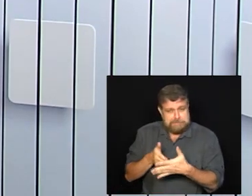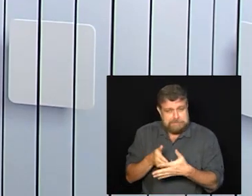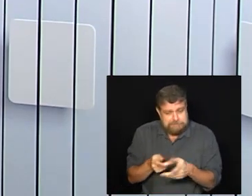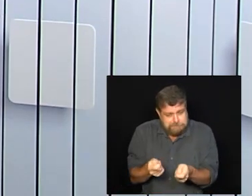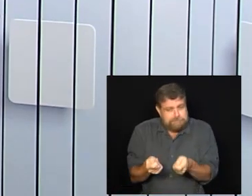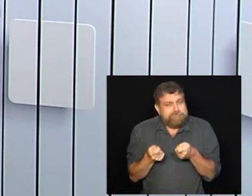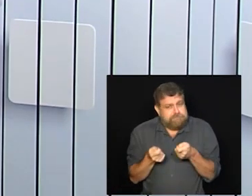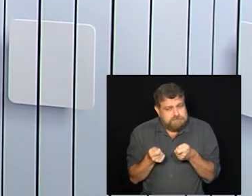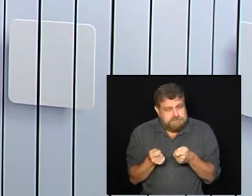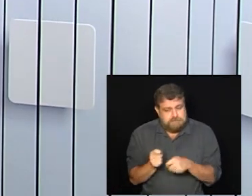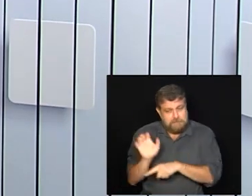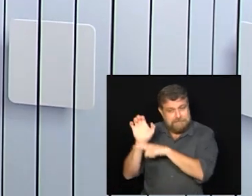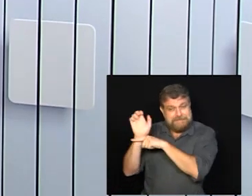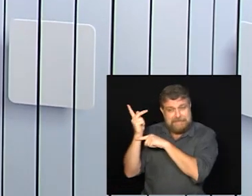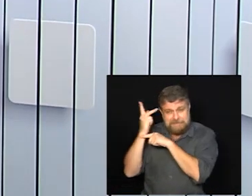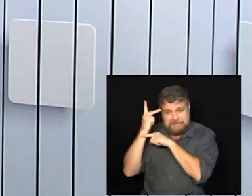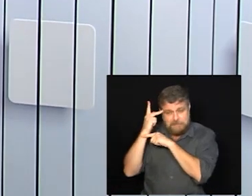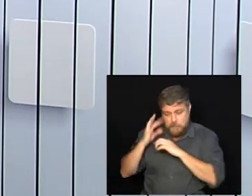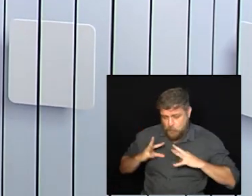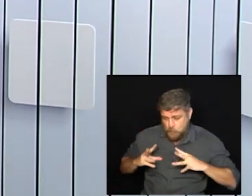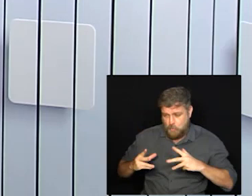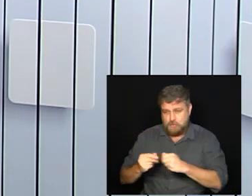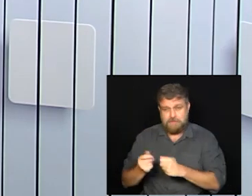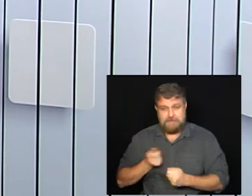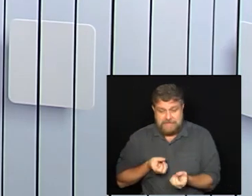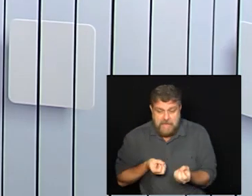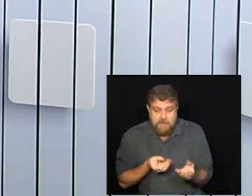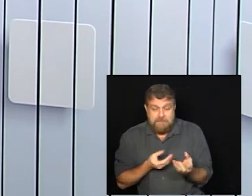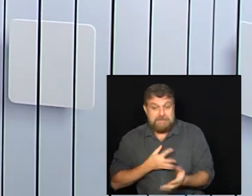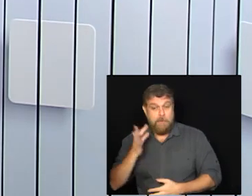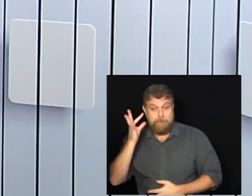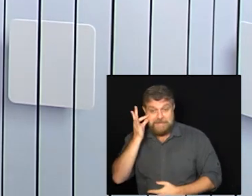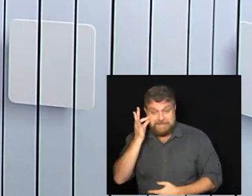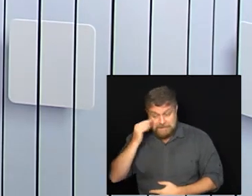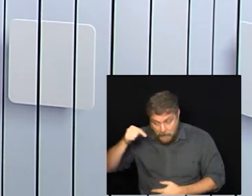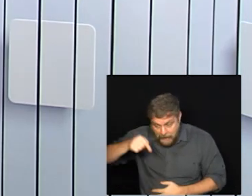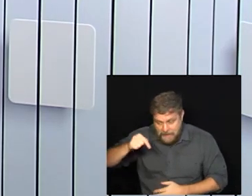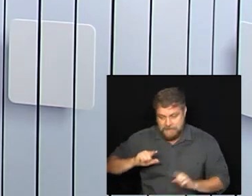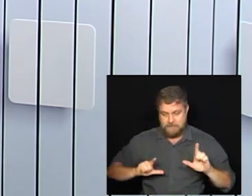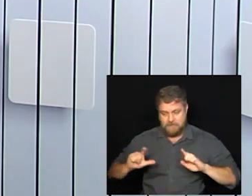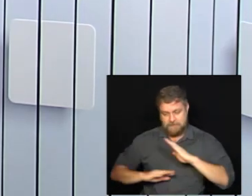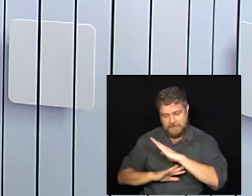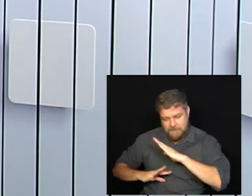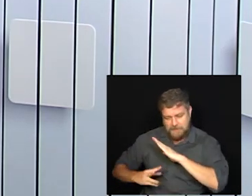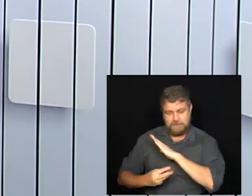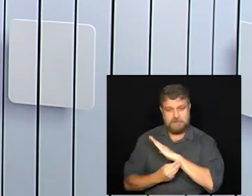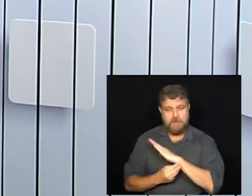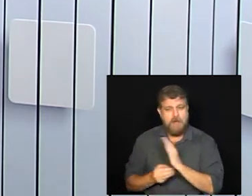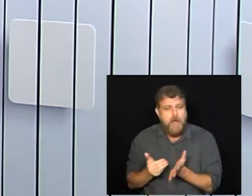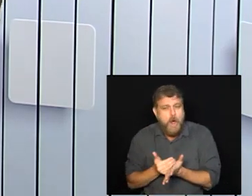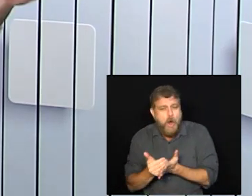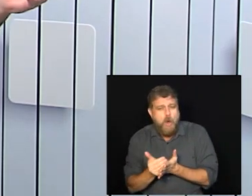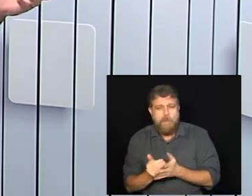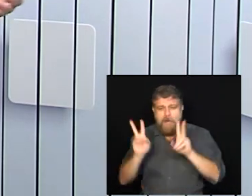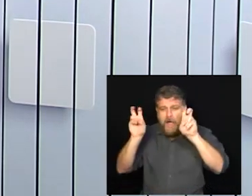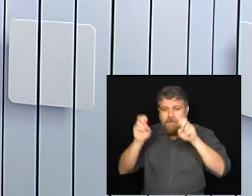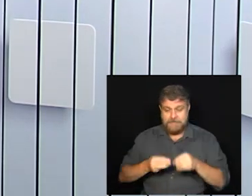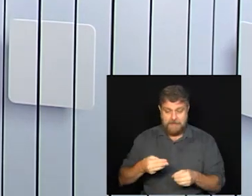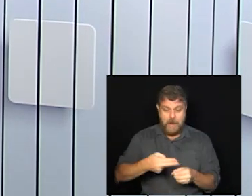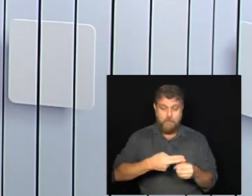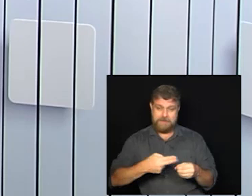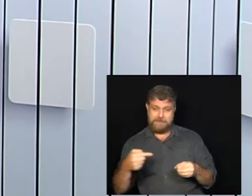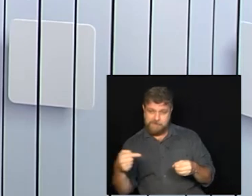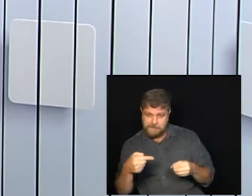em todo o estado de São Paulo. Tem informação ao vivo aqui no Câmara Total. Bom, a gente começa falando da Unicamp,